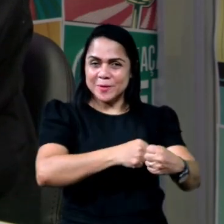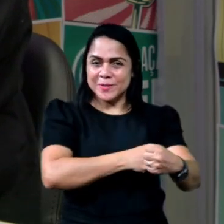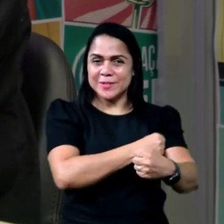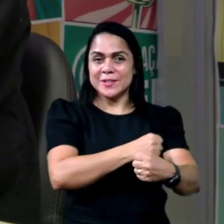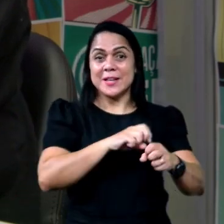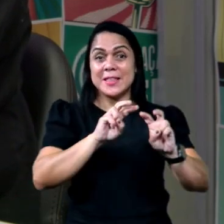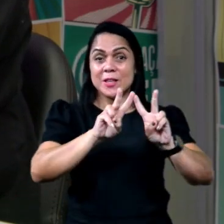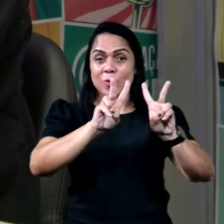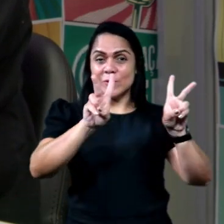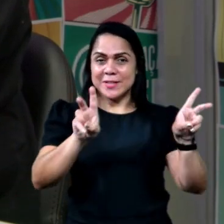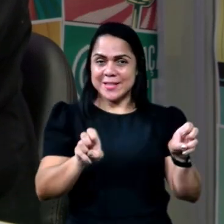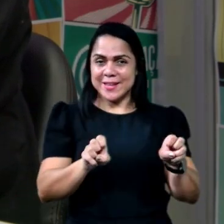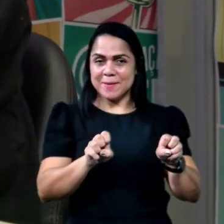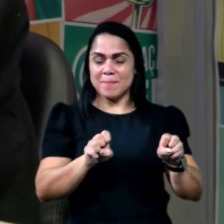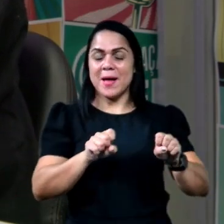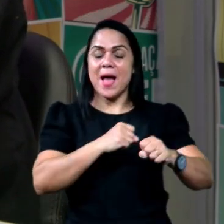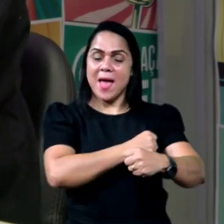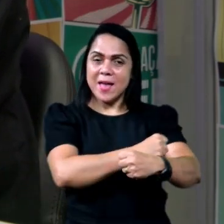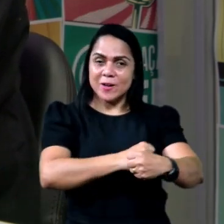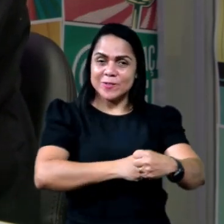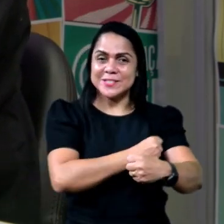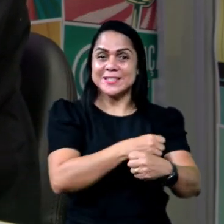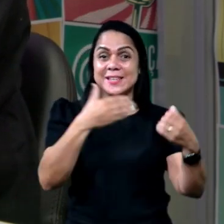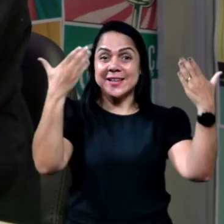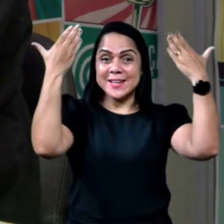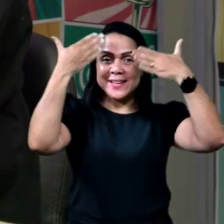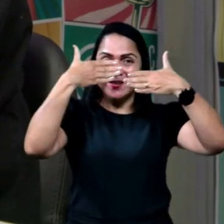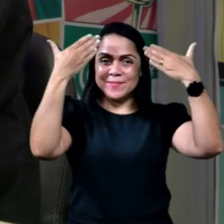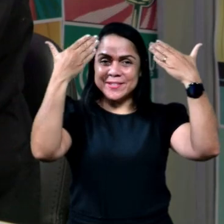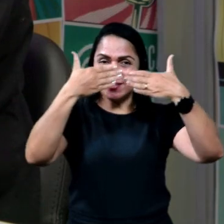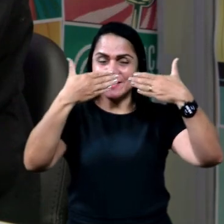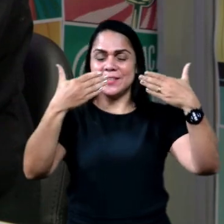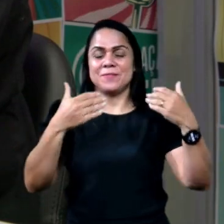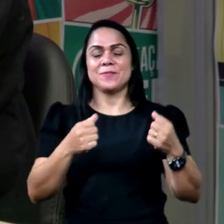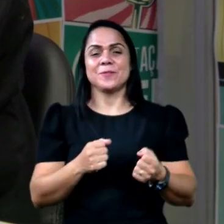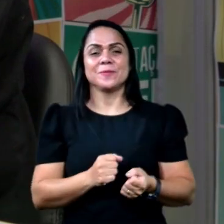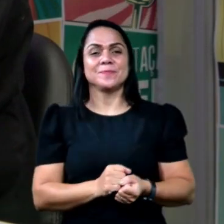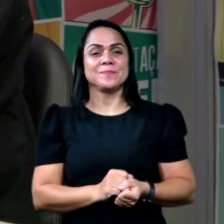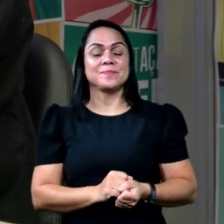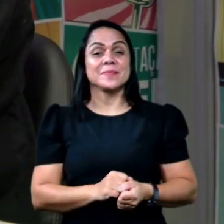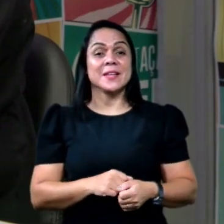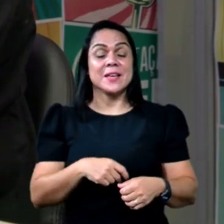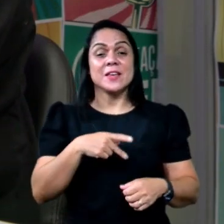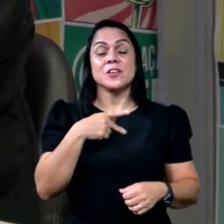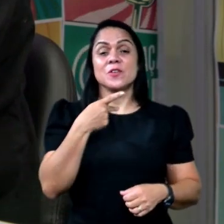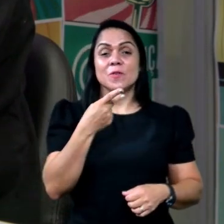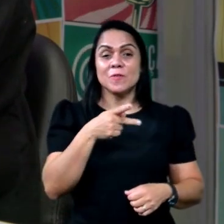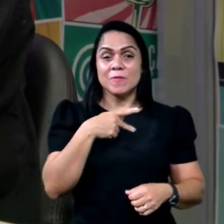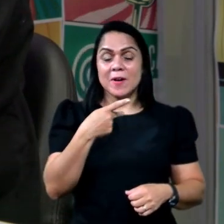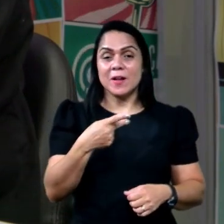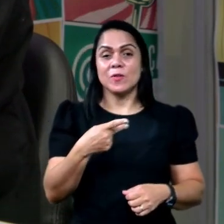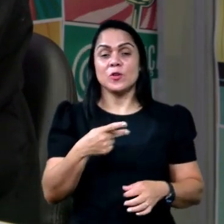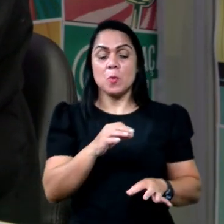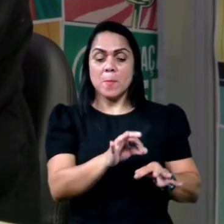Invisível. E fruto dessa Cozinha Invisível, eu brinco, né, que meus projetos são filhotes,